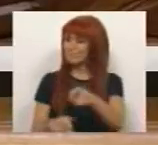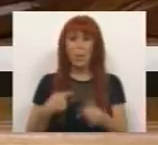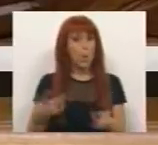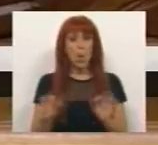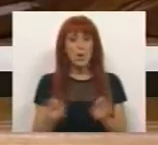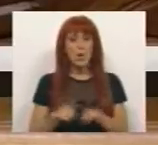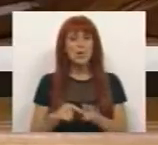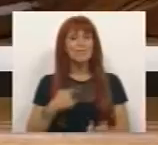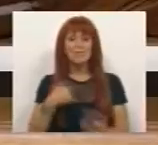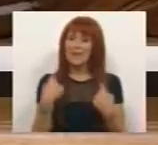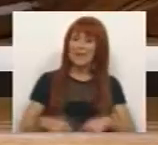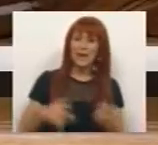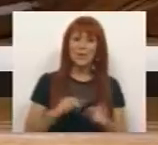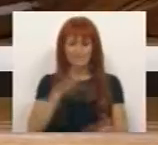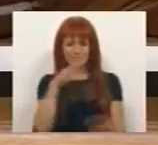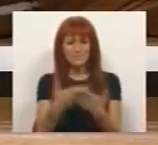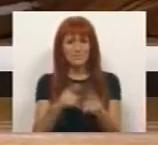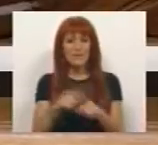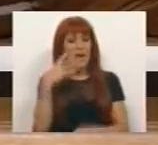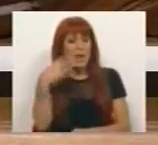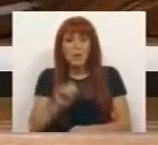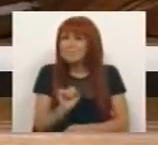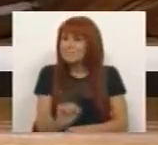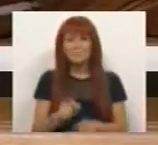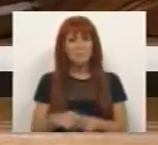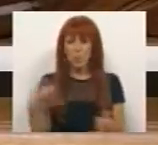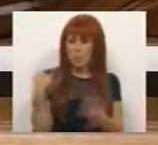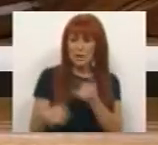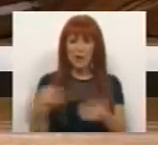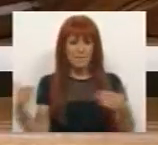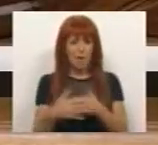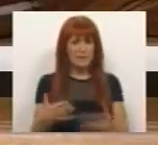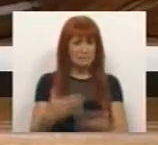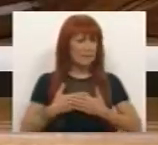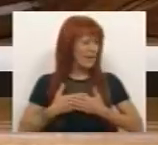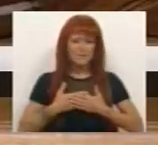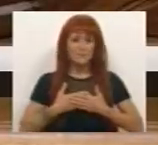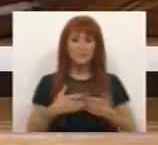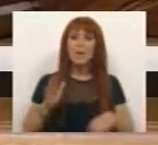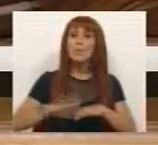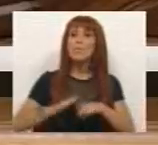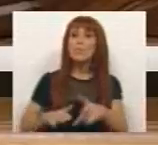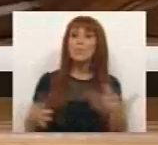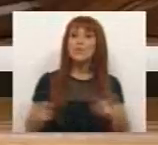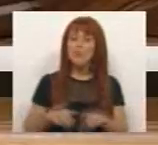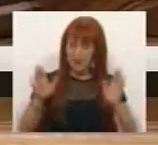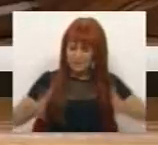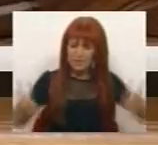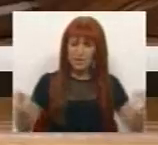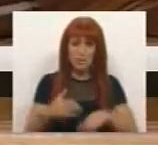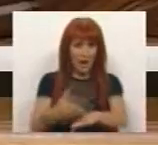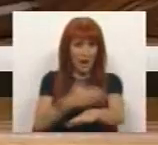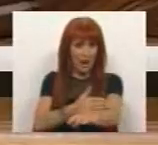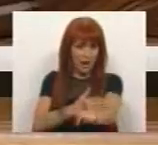não estamos dotados para enfrentar com naturalidade a ameaça que a morte representa. Por isso mesmo, importa,